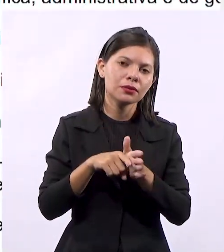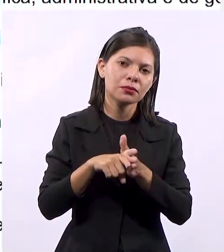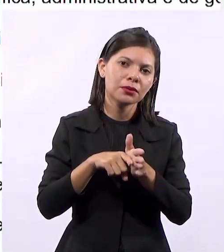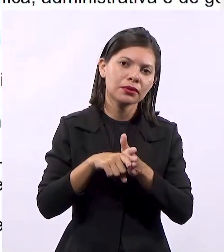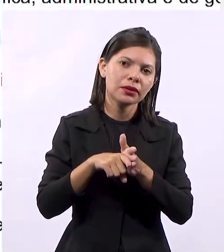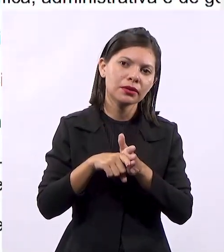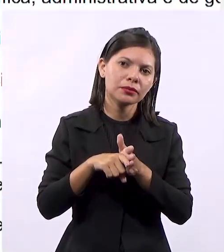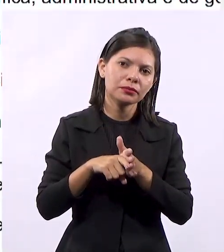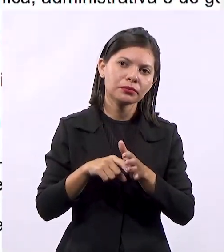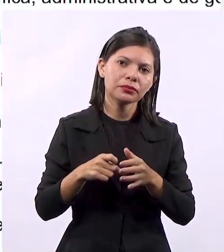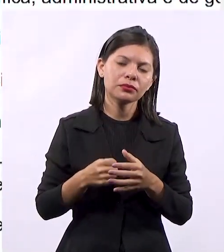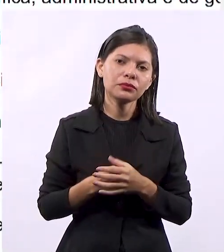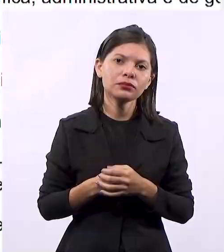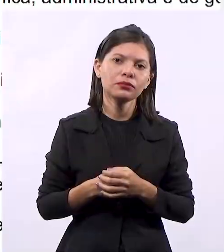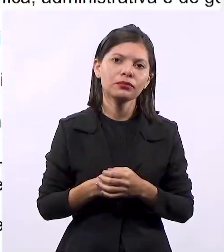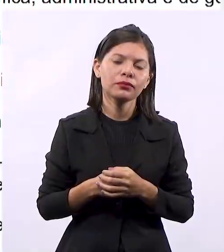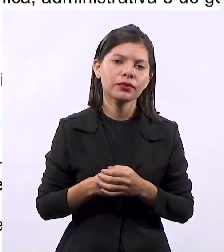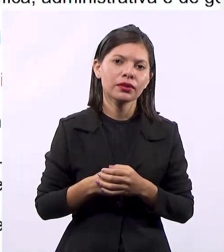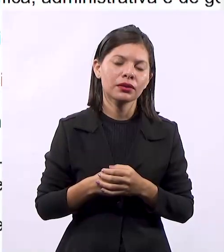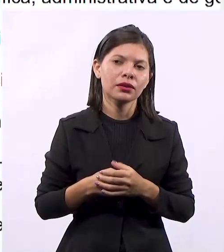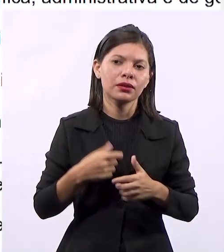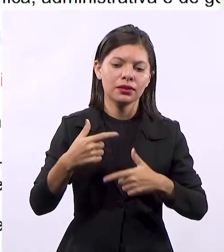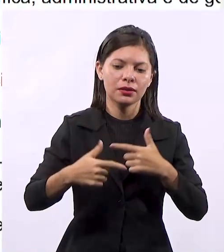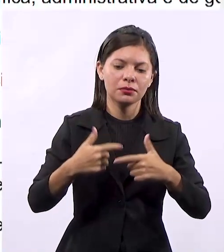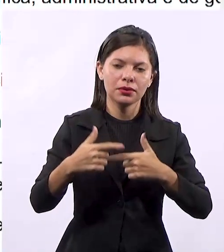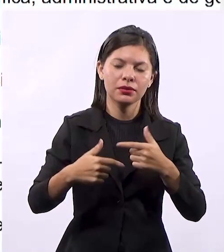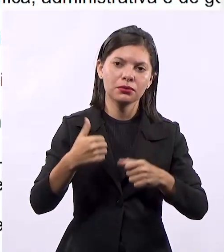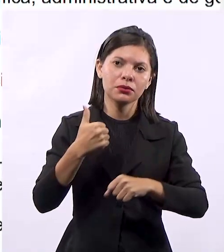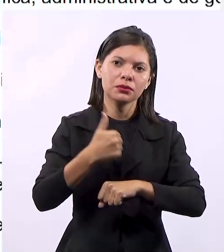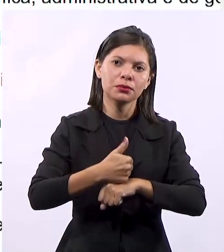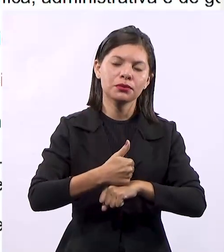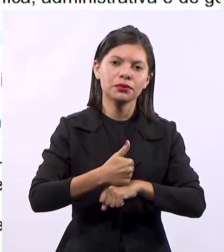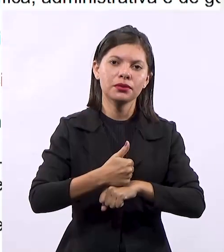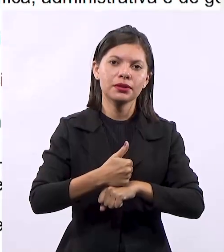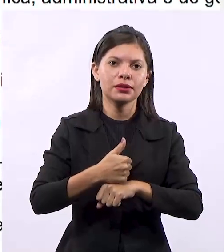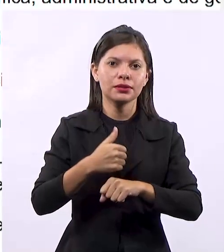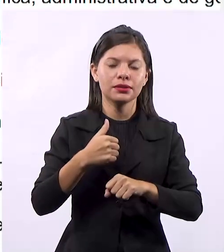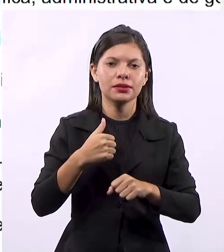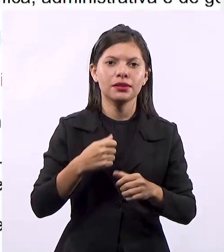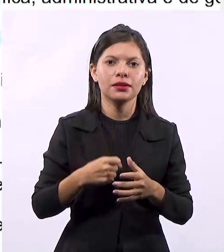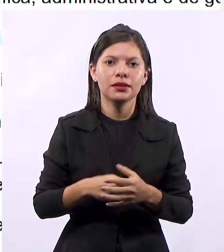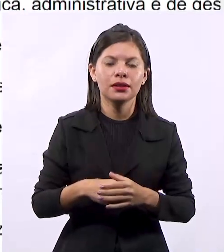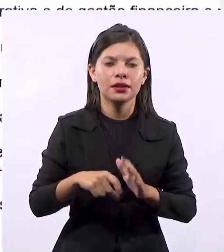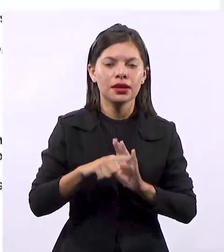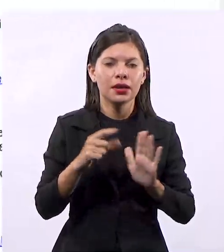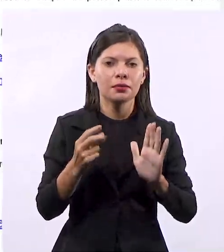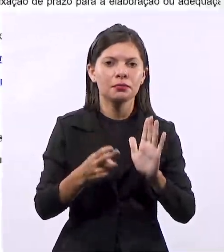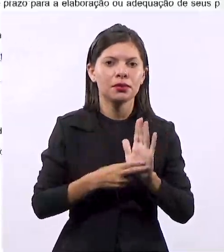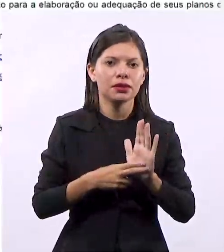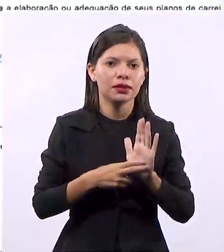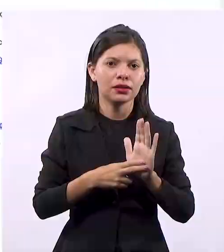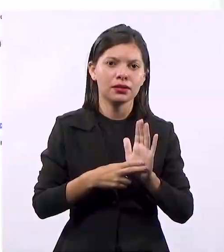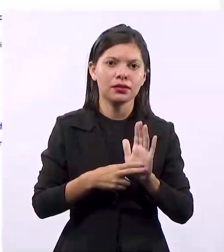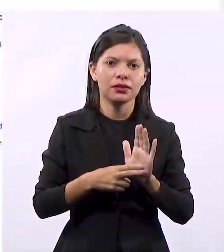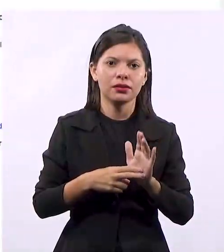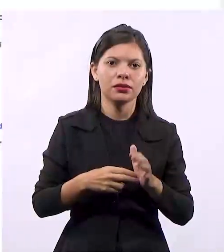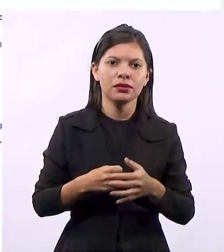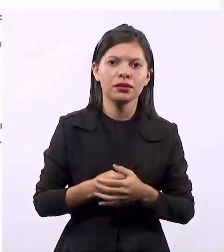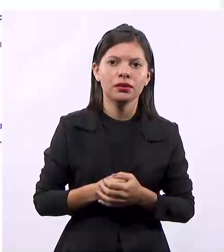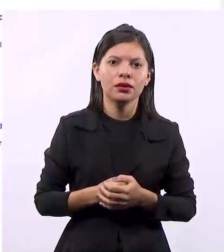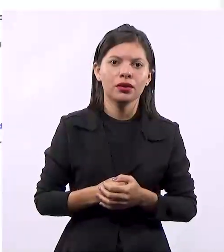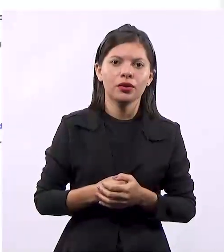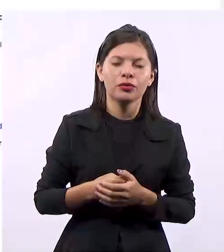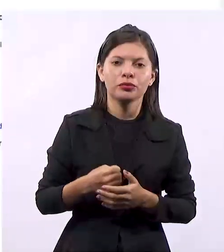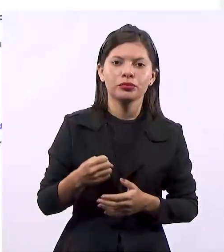lei disporá sobre as categorias de trabalhadores considerados profissionais. Essa foi a emenda de 2006, então